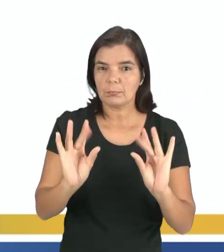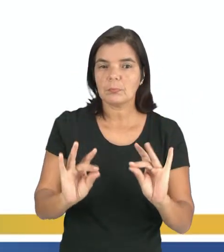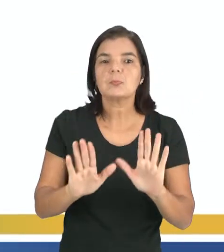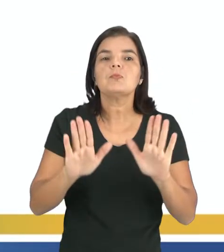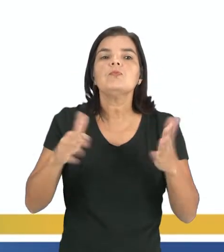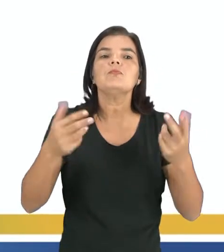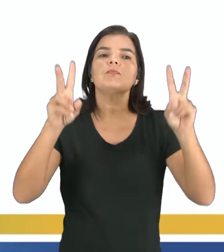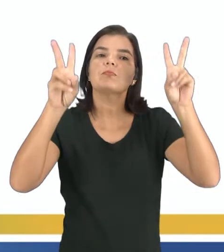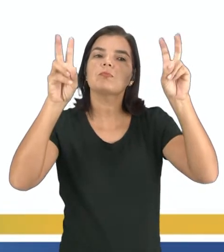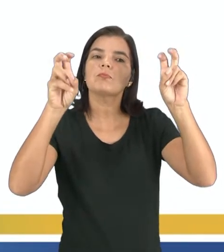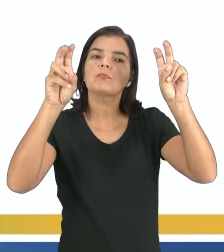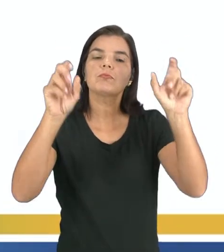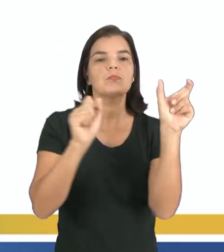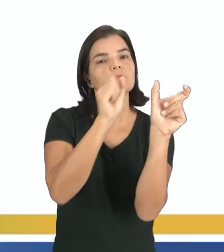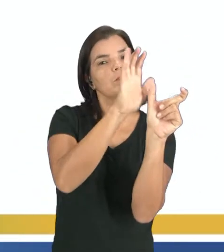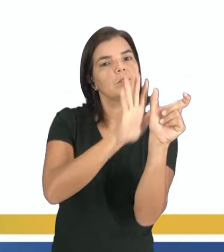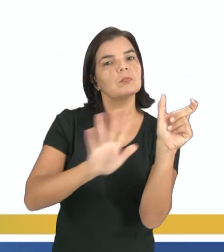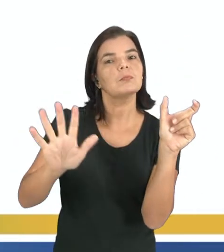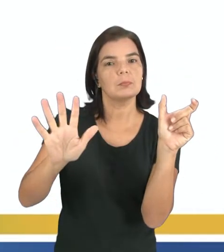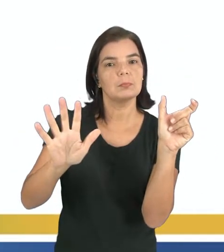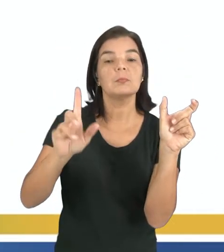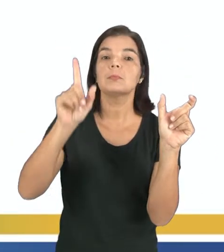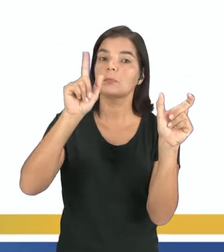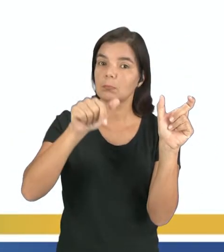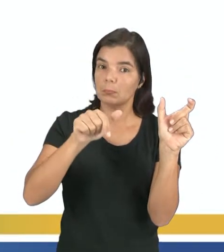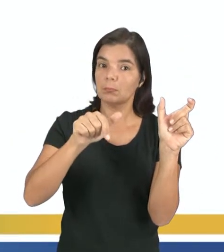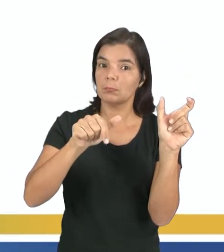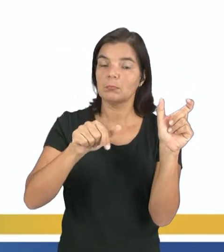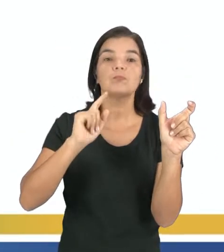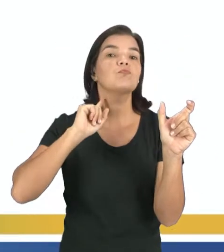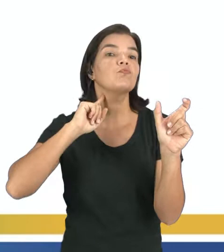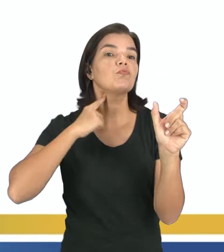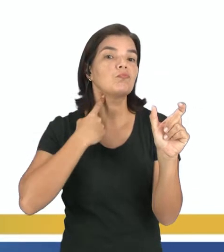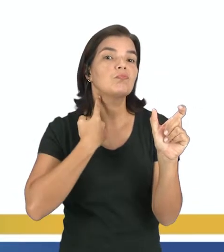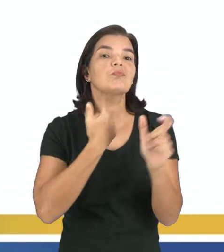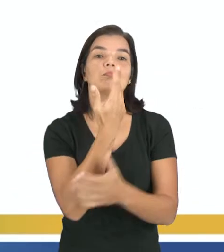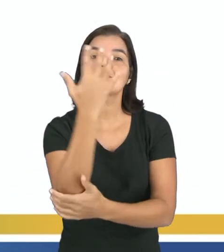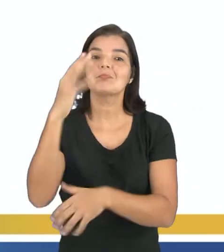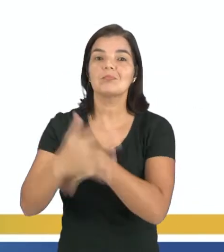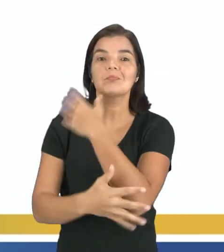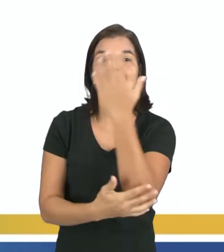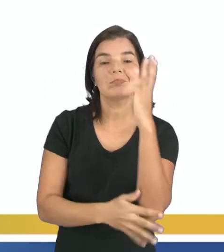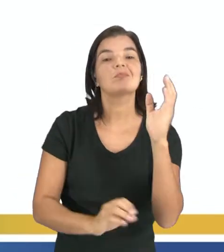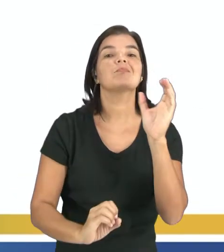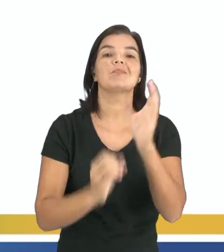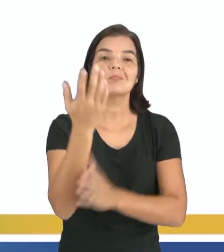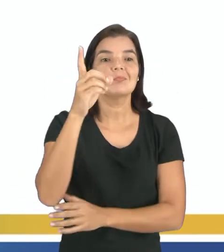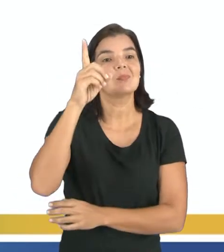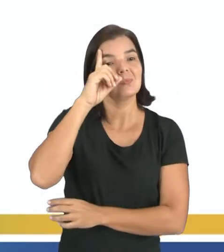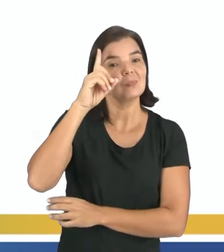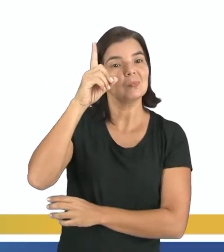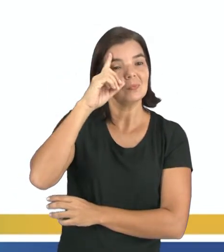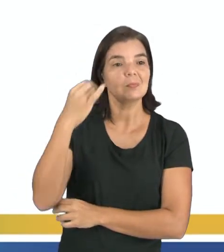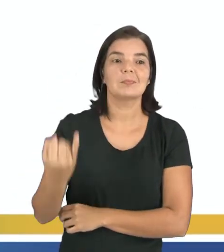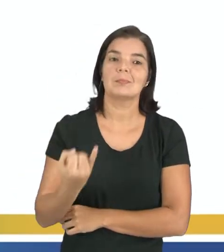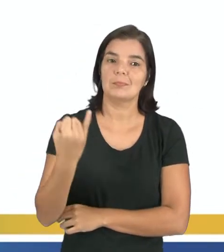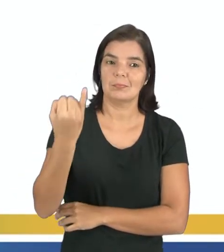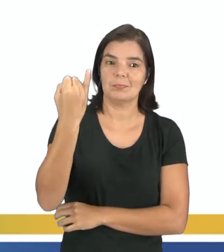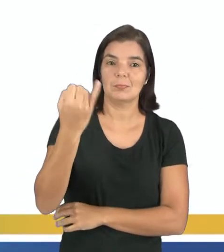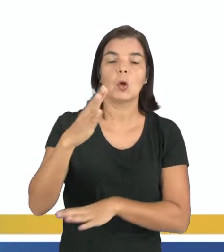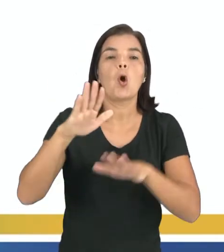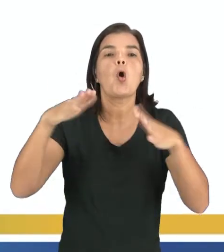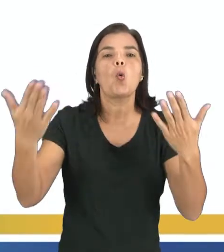Qual o tema da nossa charge? O tema é poluição. É um tema do cotidiano, um tema bastante importante. Qual